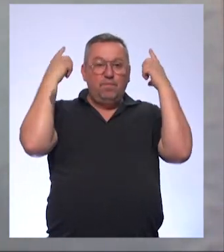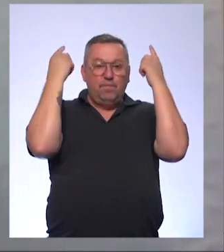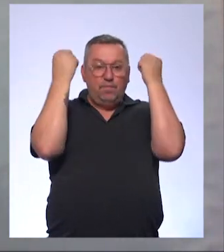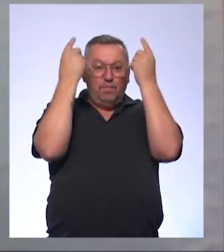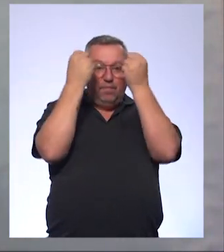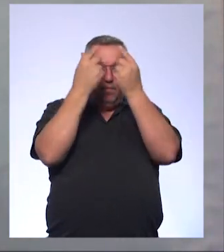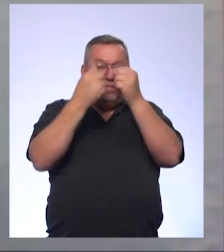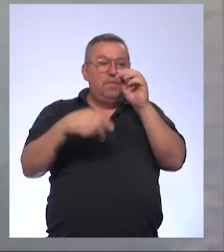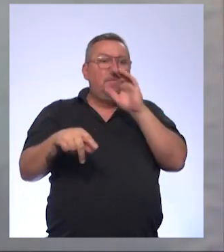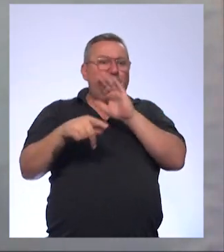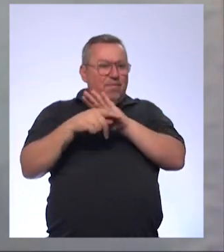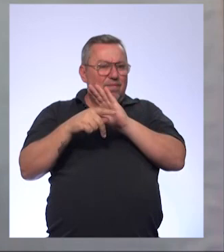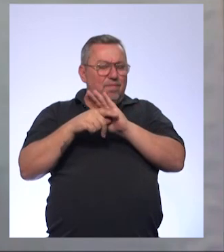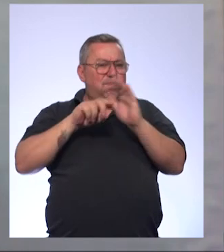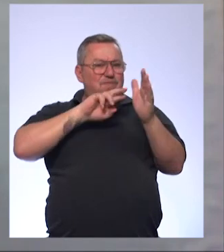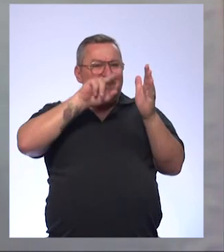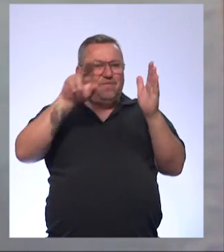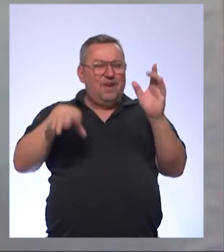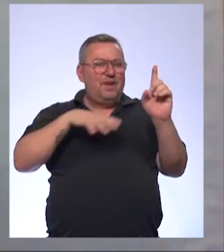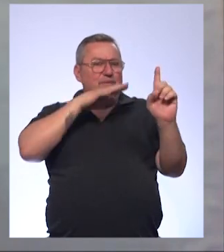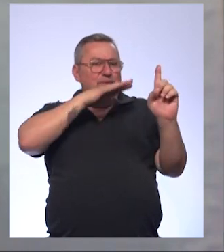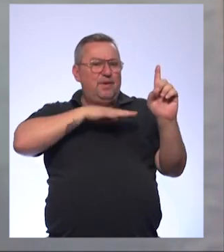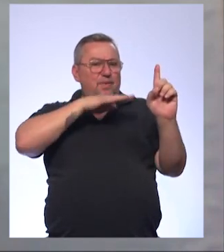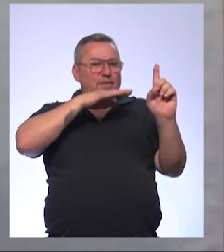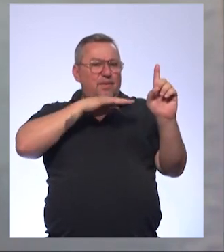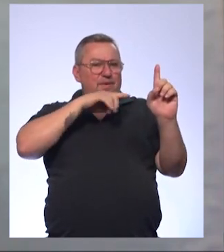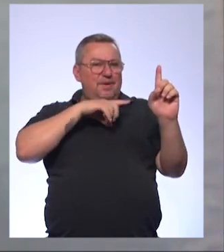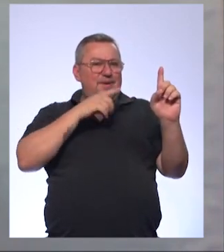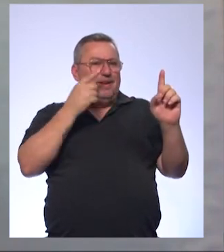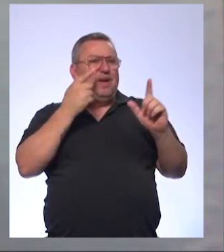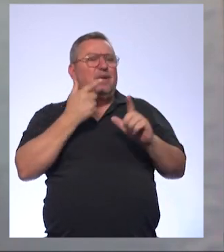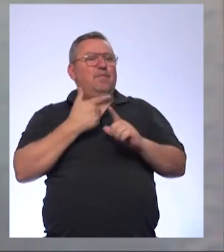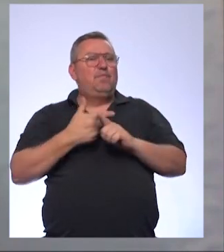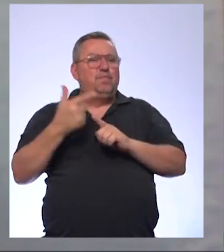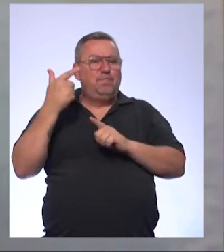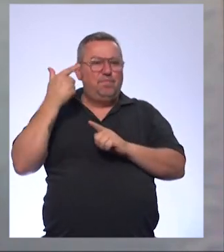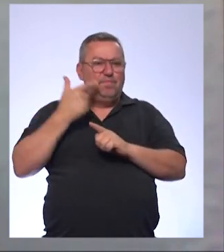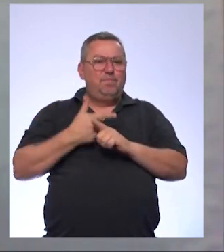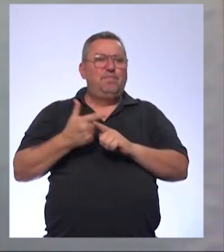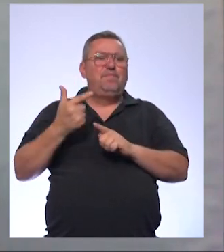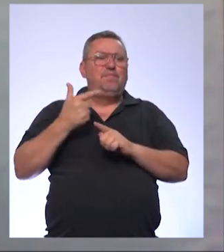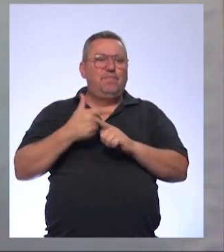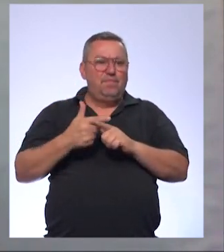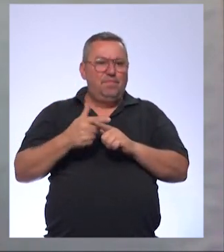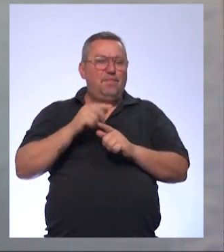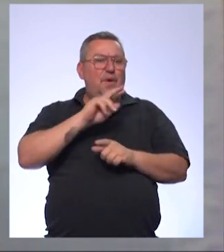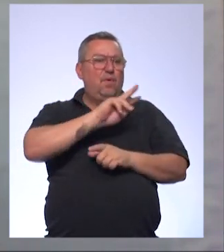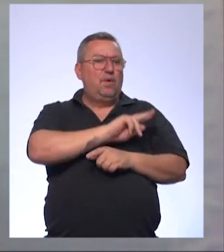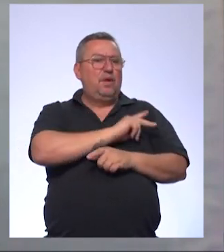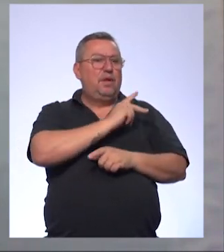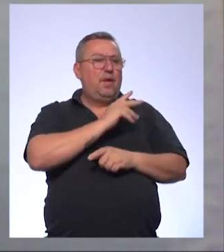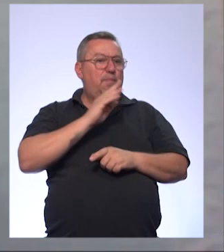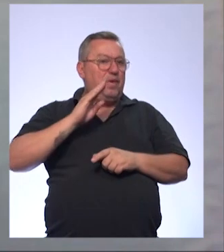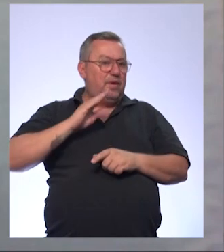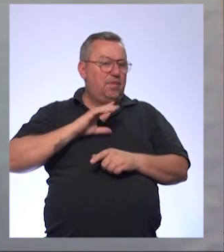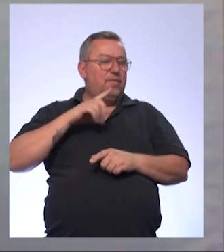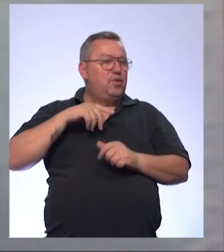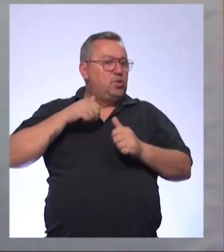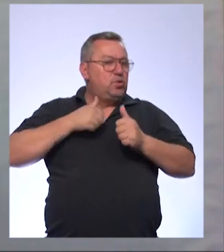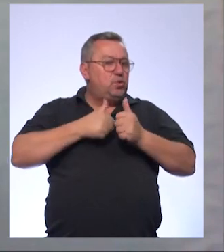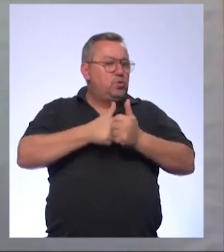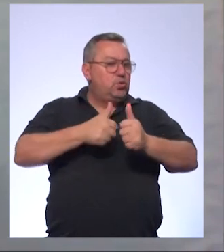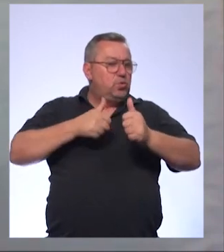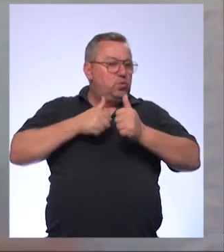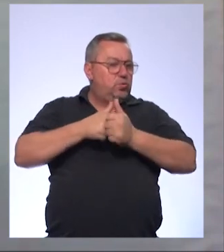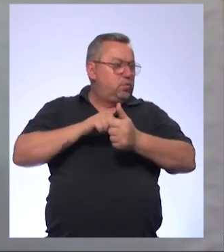eram politeístas. Pessoal, isso vai gerar uma série de problemas para os hebreus, que serão muito perseguidos